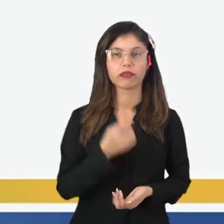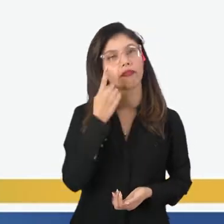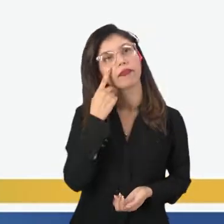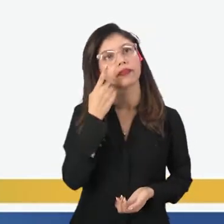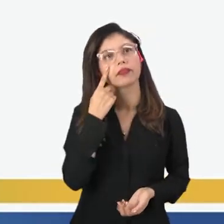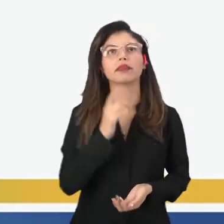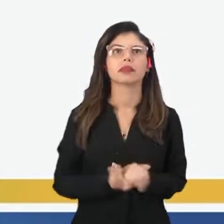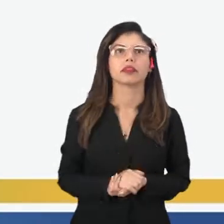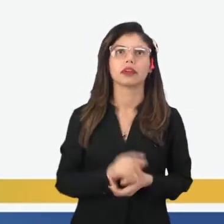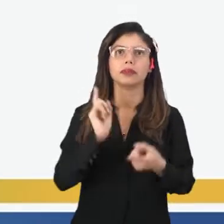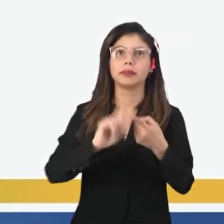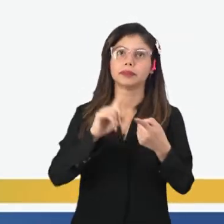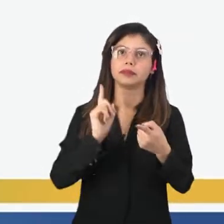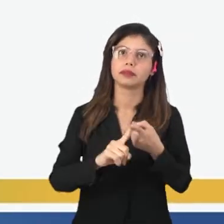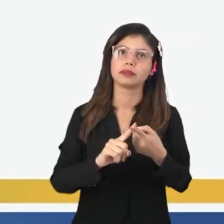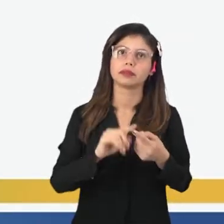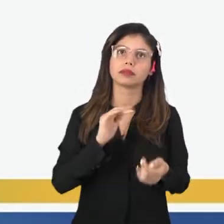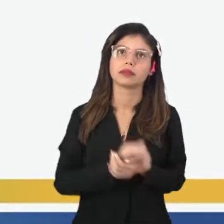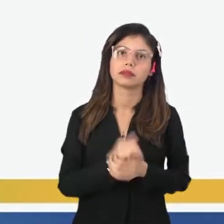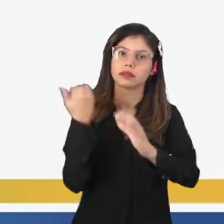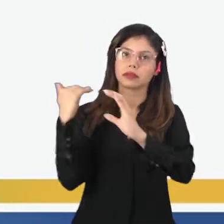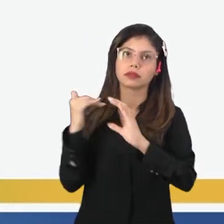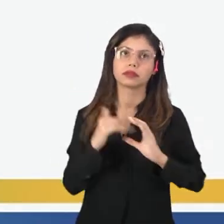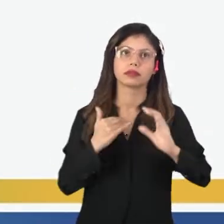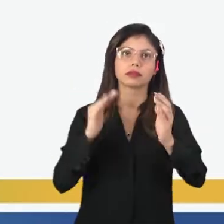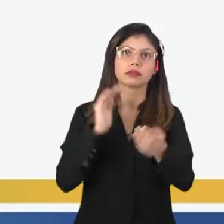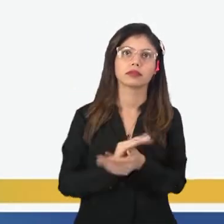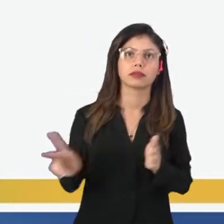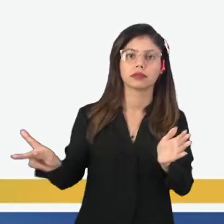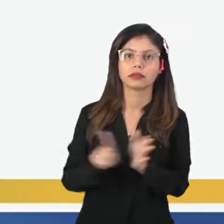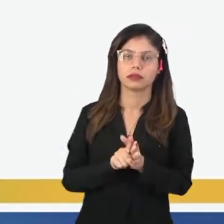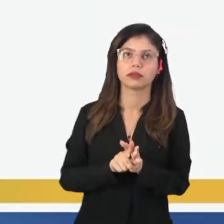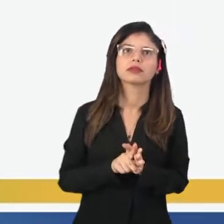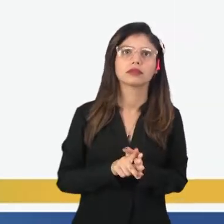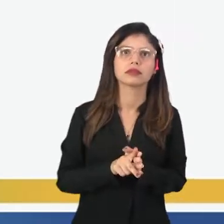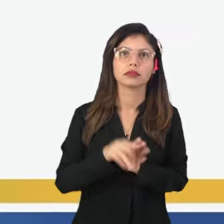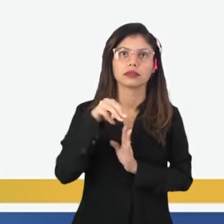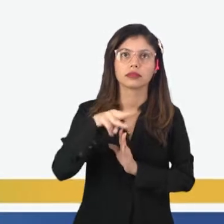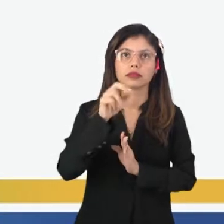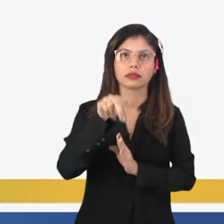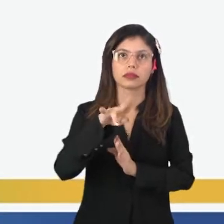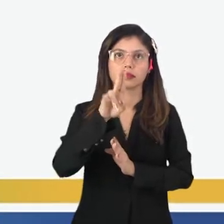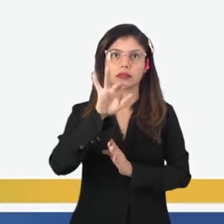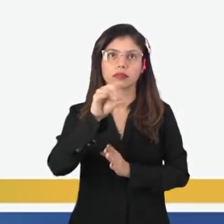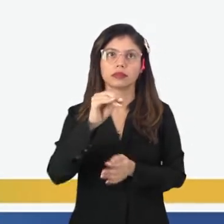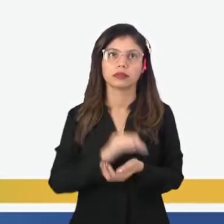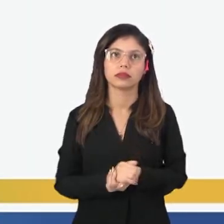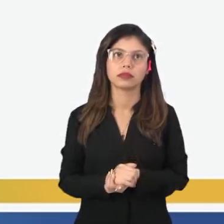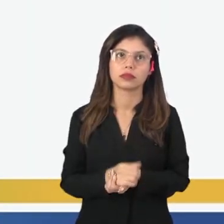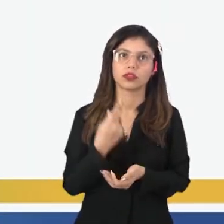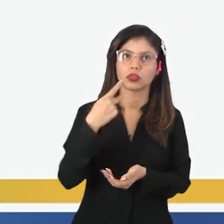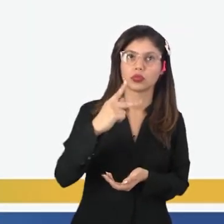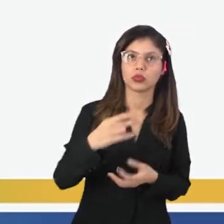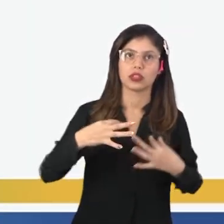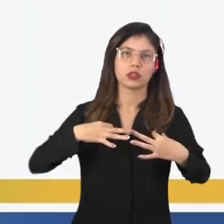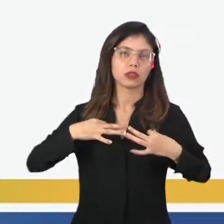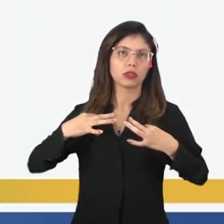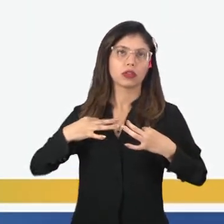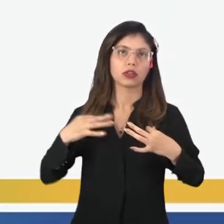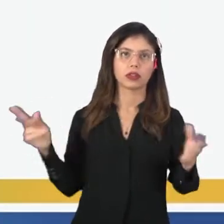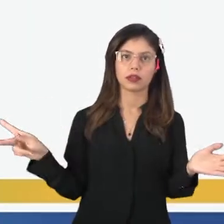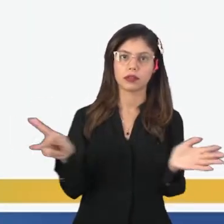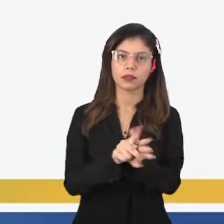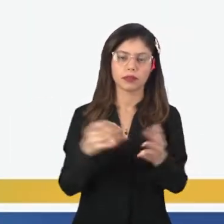só, gente, a primeira imagem é um anúncio publicitário. Na legenda diz, Monbijux deixa sua roupa